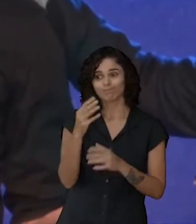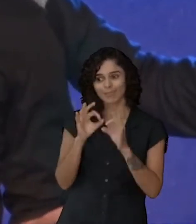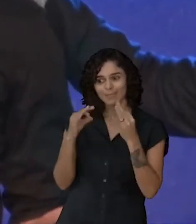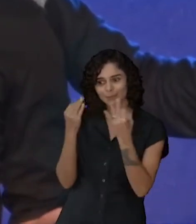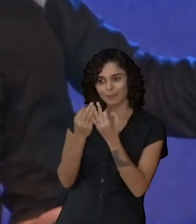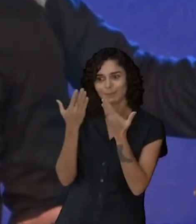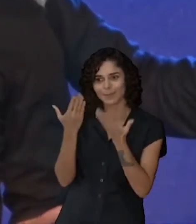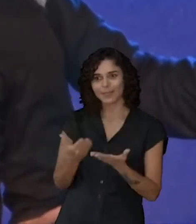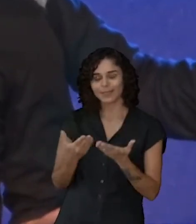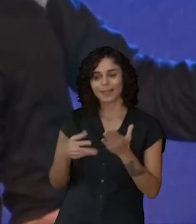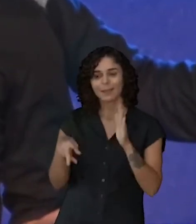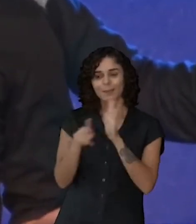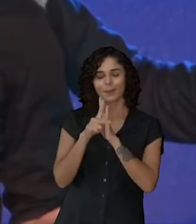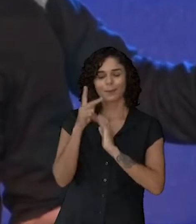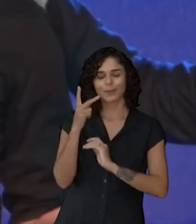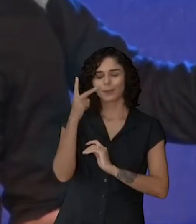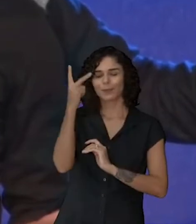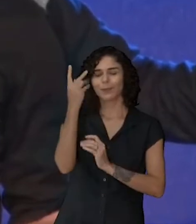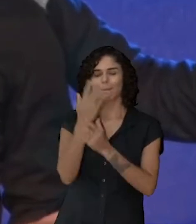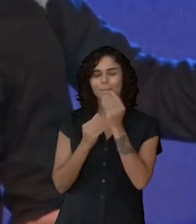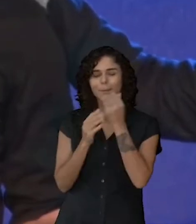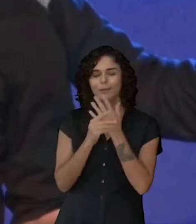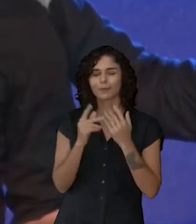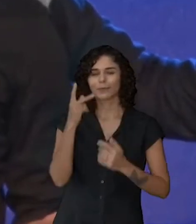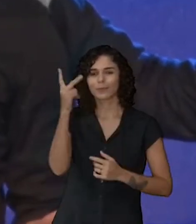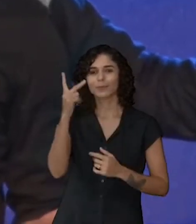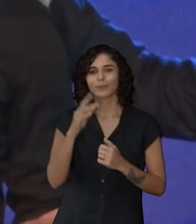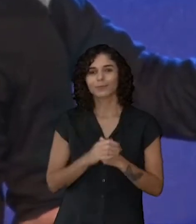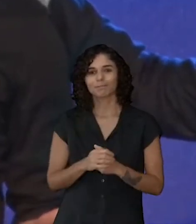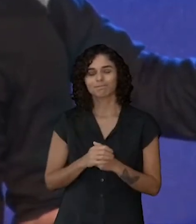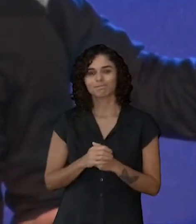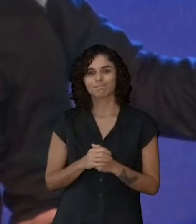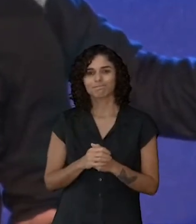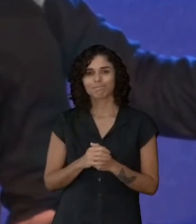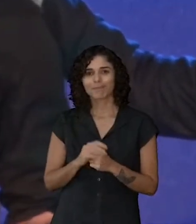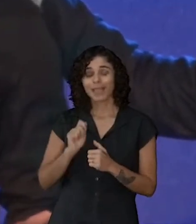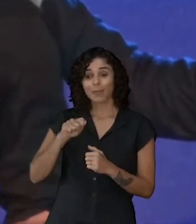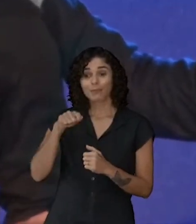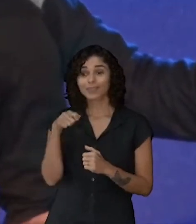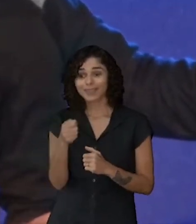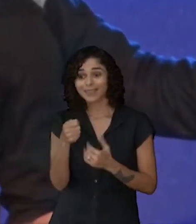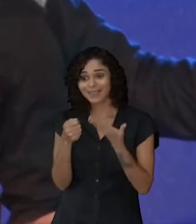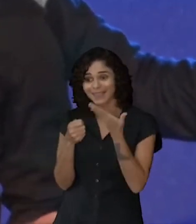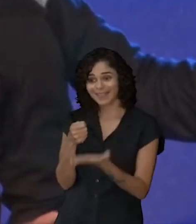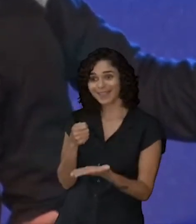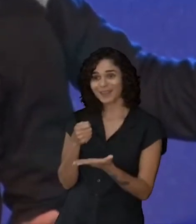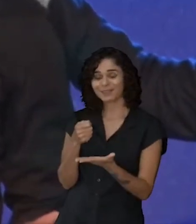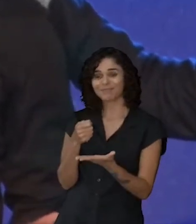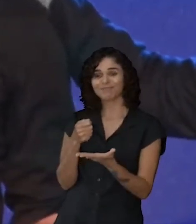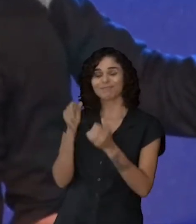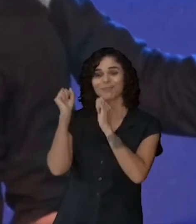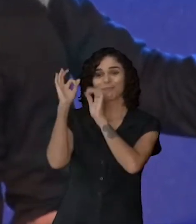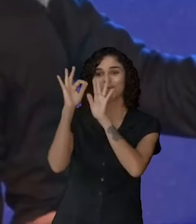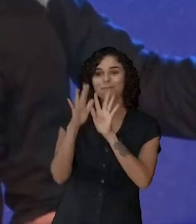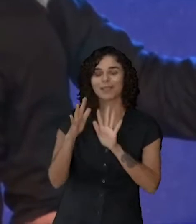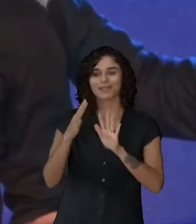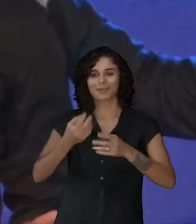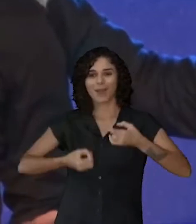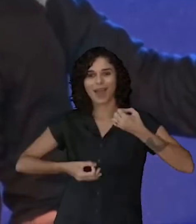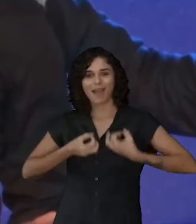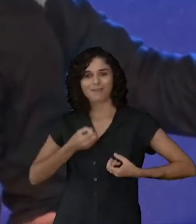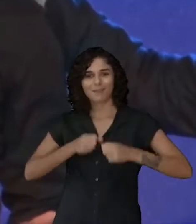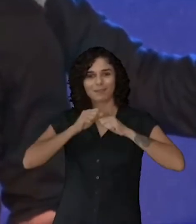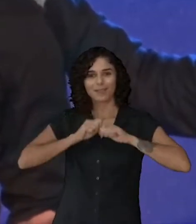porque esses são sinais do avivamento que está chegando. De bênçãos sobre bênçãos na vida